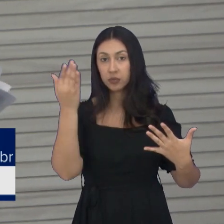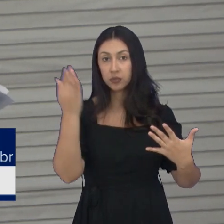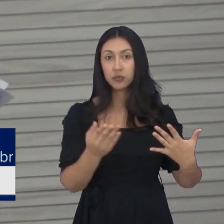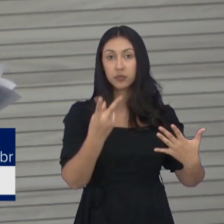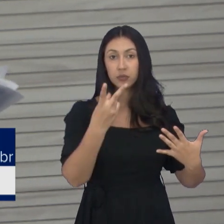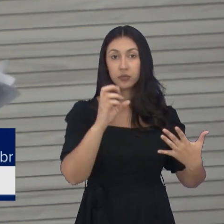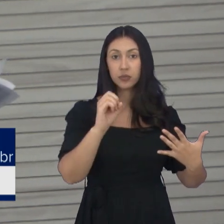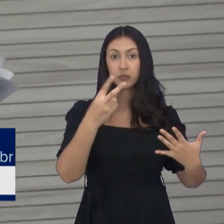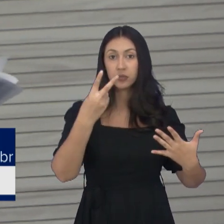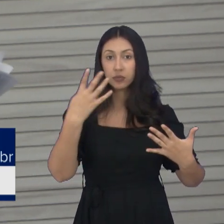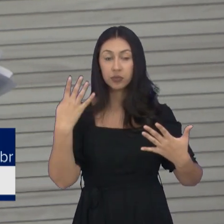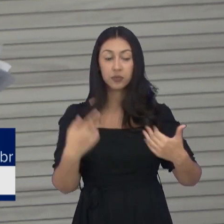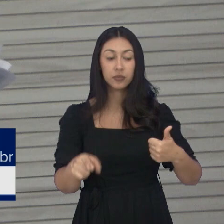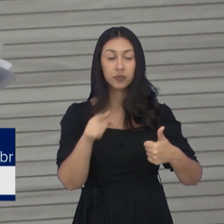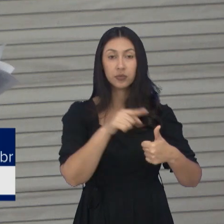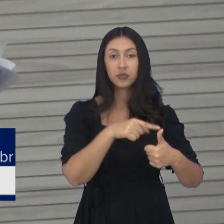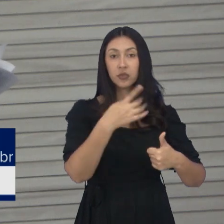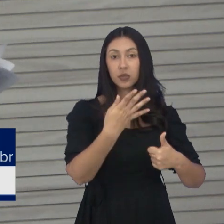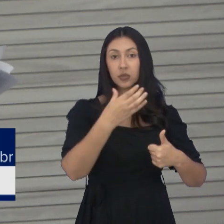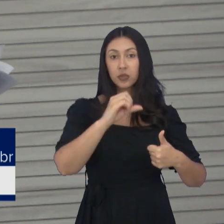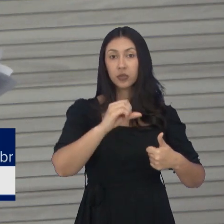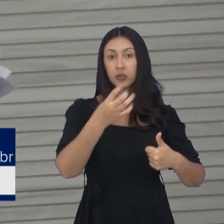4901/2024, processo